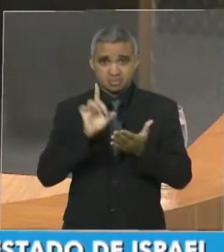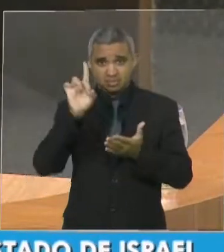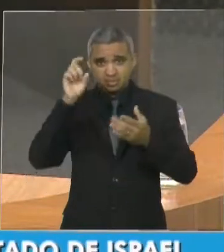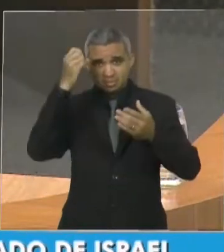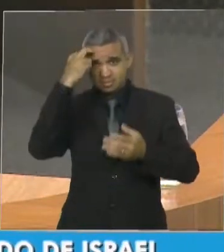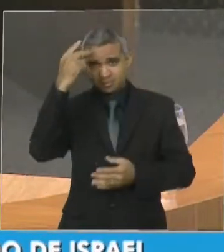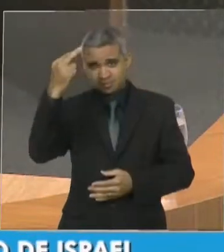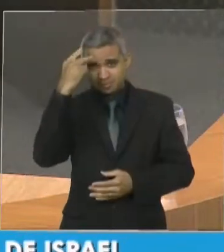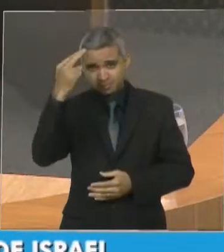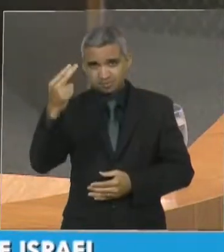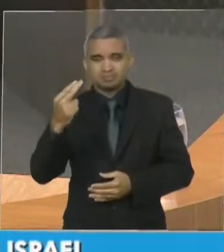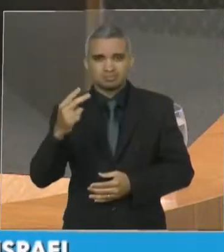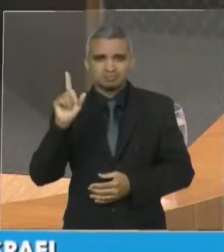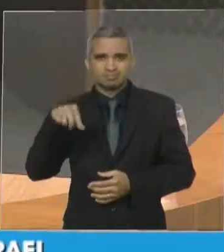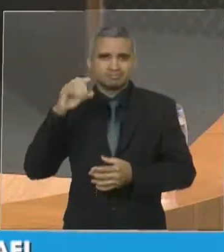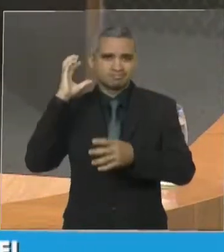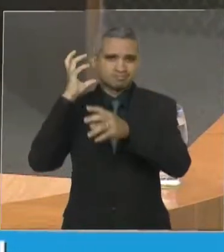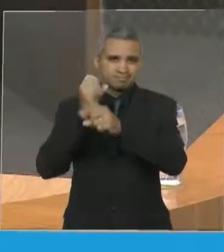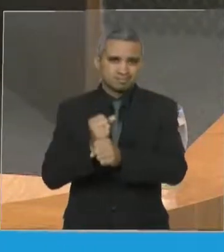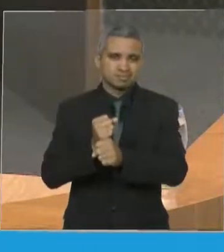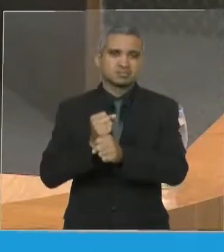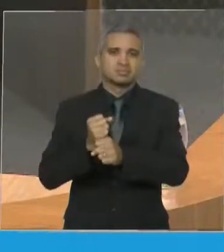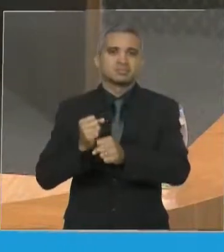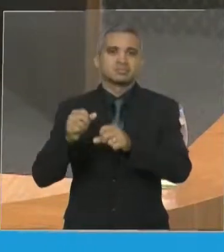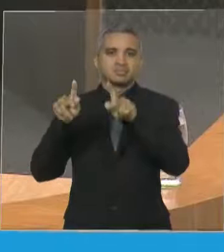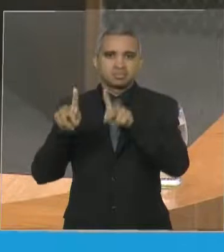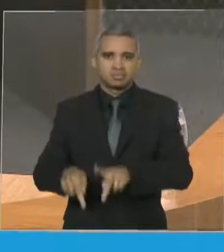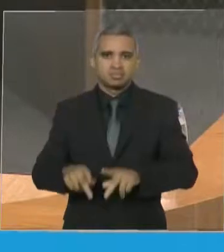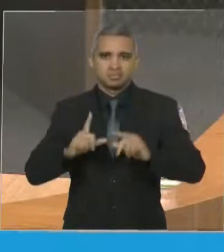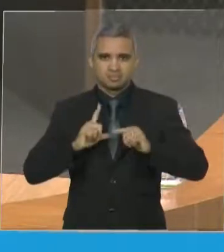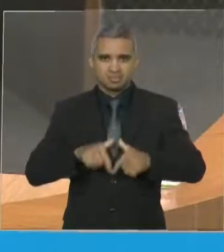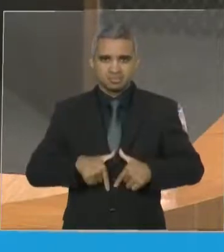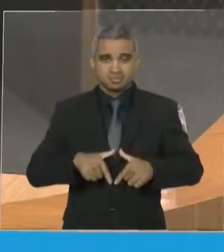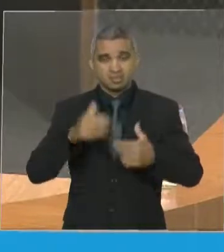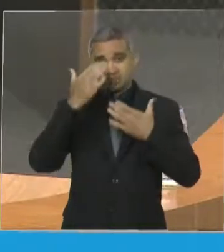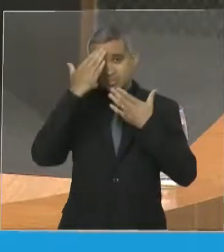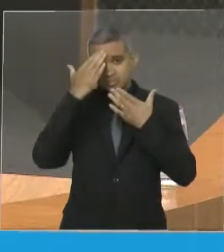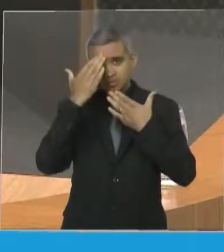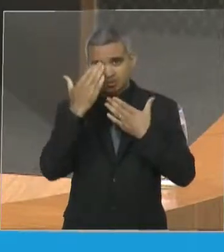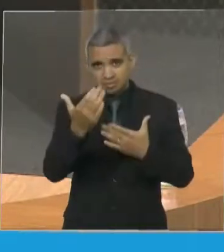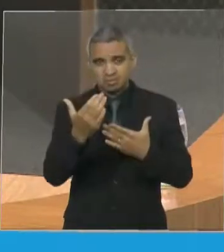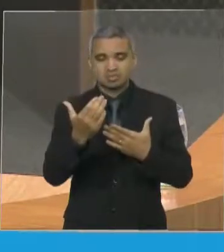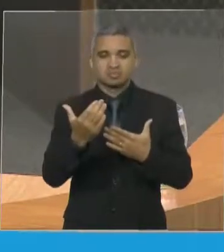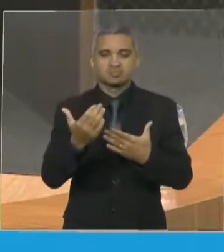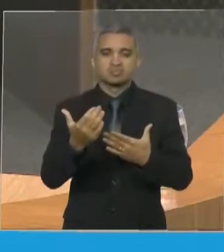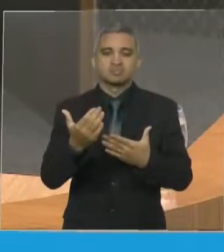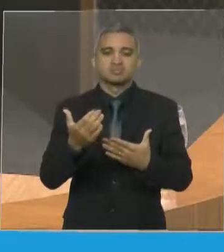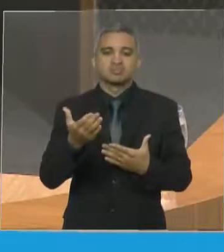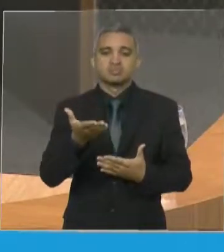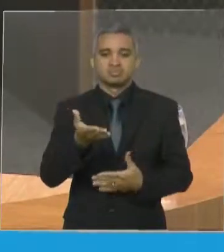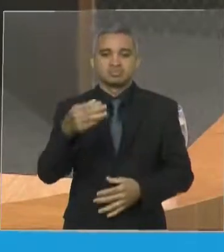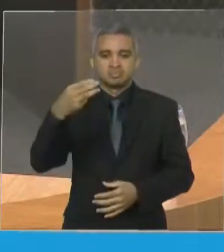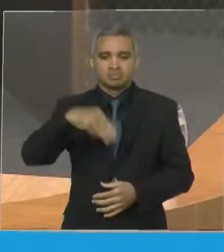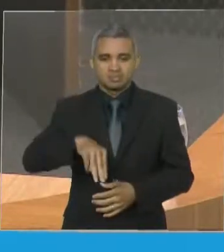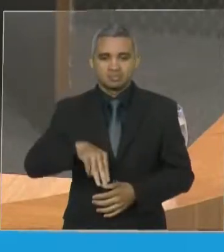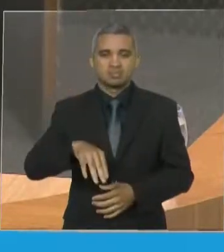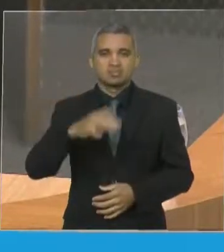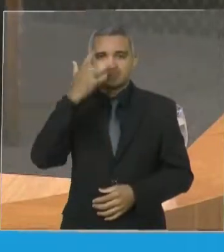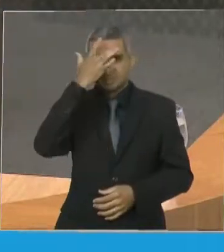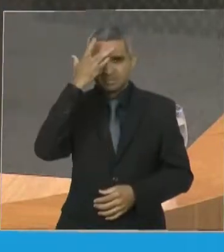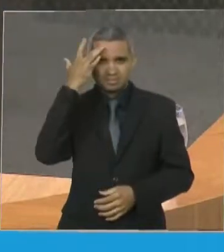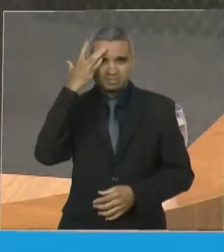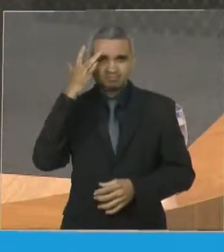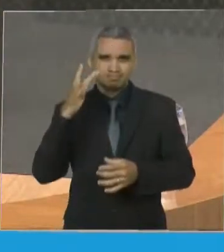agradecer muito o nosso Estado por estar abraçando Israel, por estar estreitando as relações, as autoridades presentes.